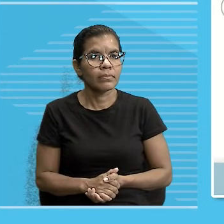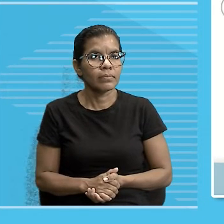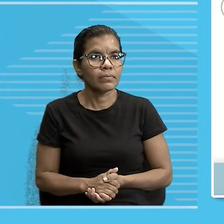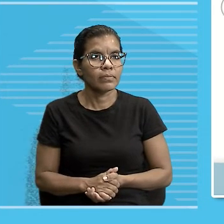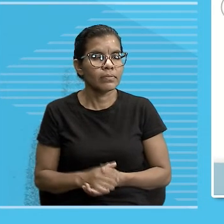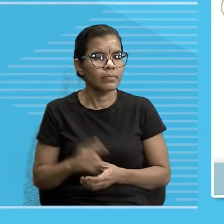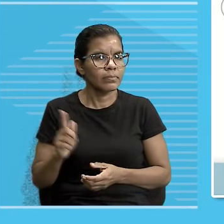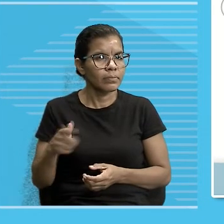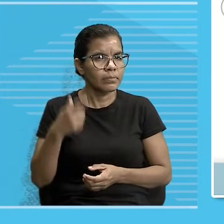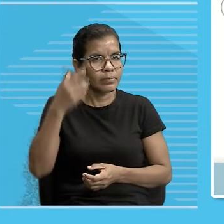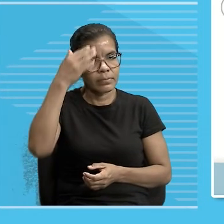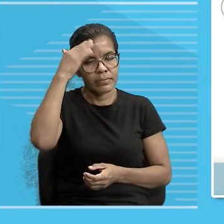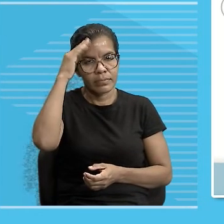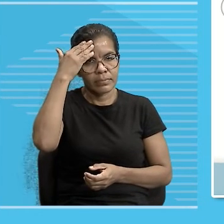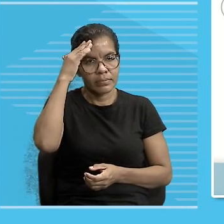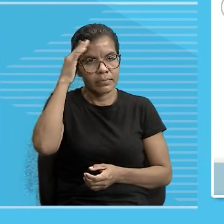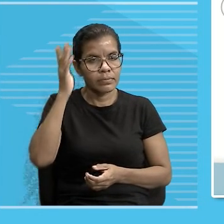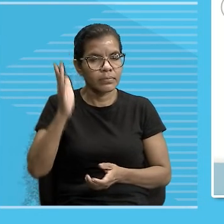Conseguiram compreender?